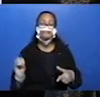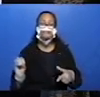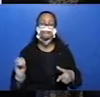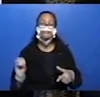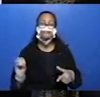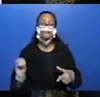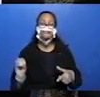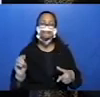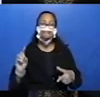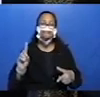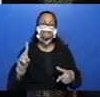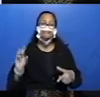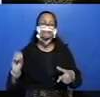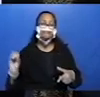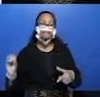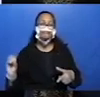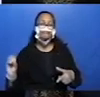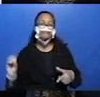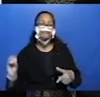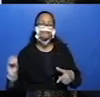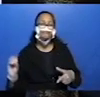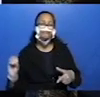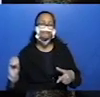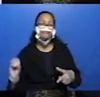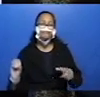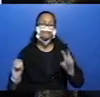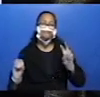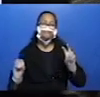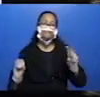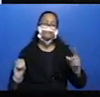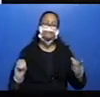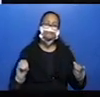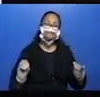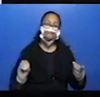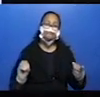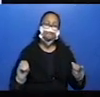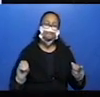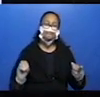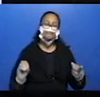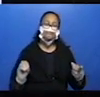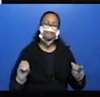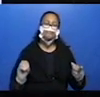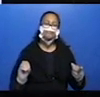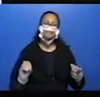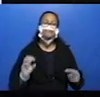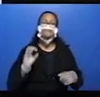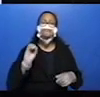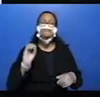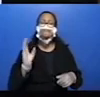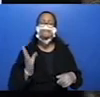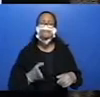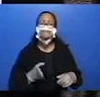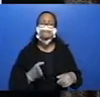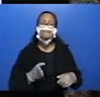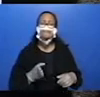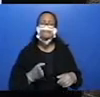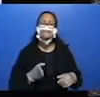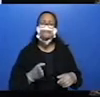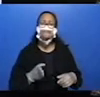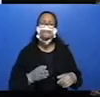2. Quantos zeros eu vou cortar aqui? O que me sobra? Quadro de ordens.